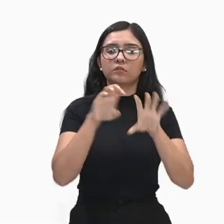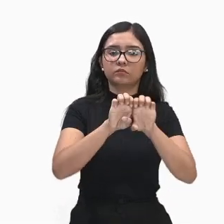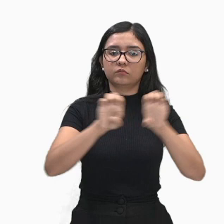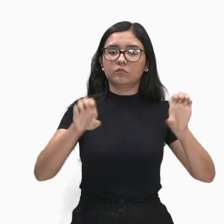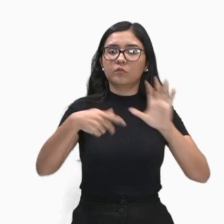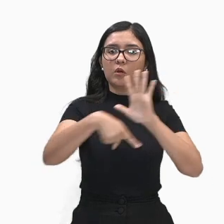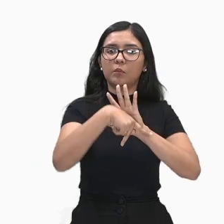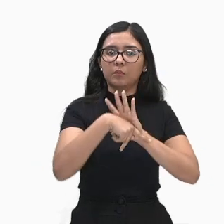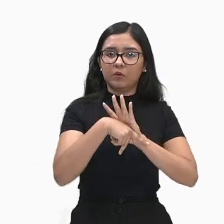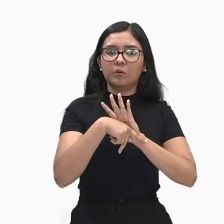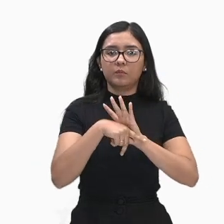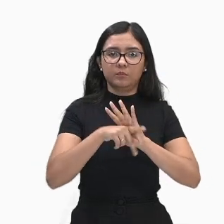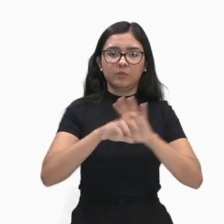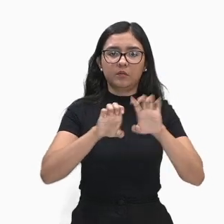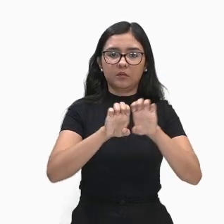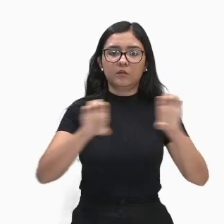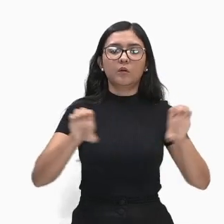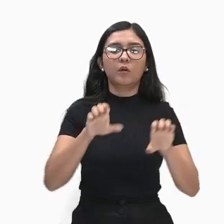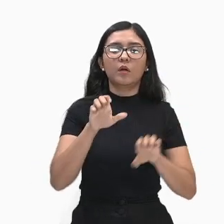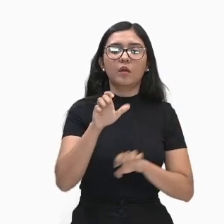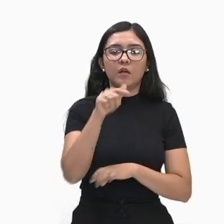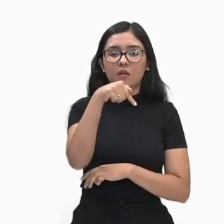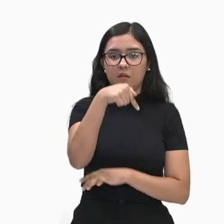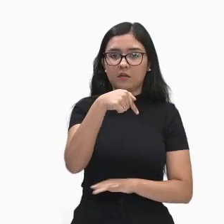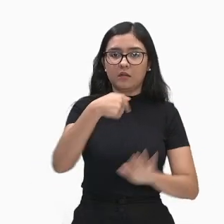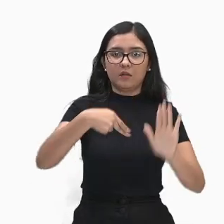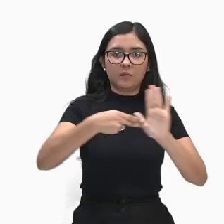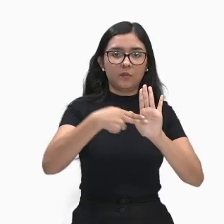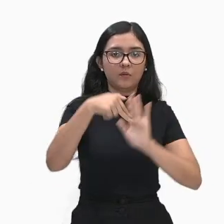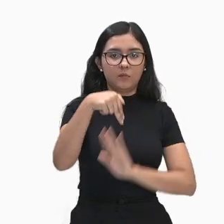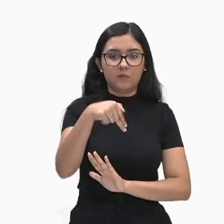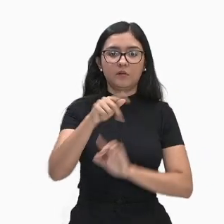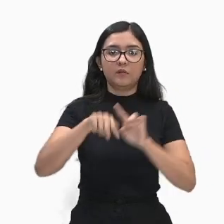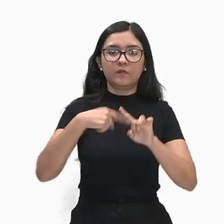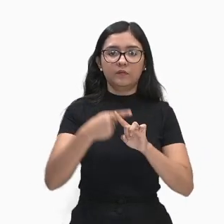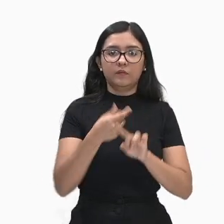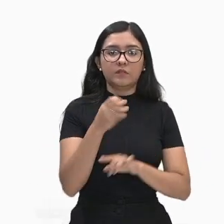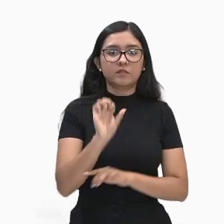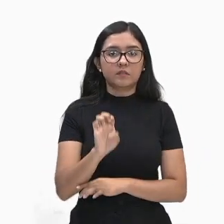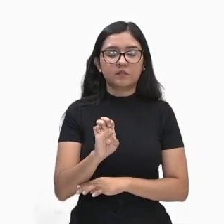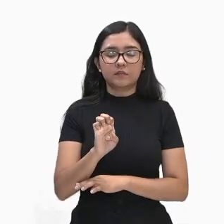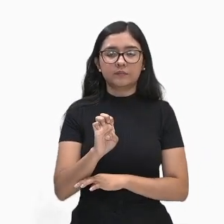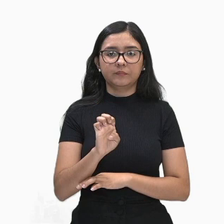expressão, Q é igual a N vezes Z,